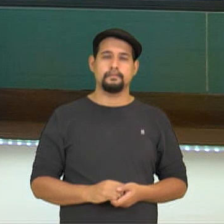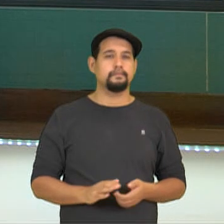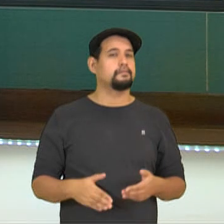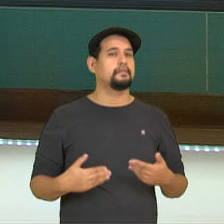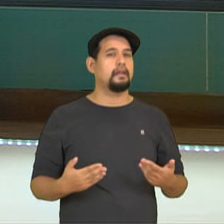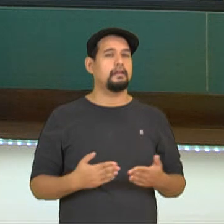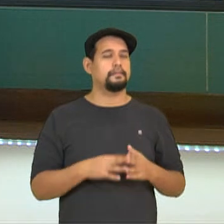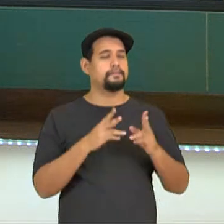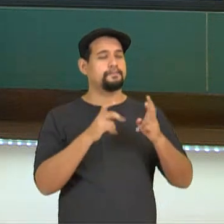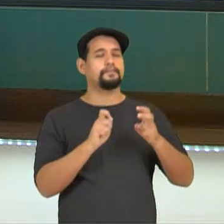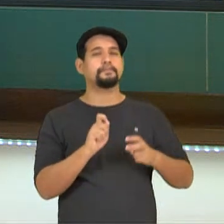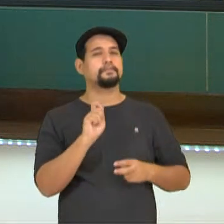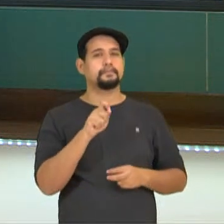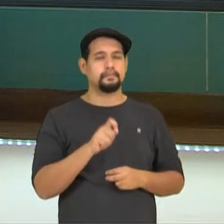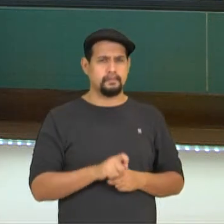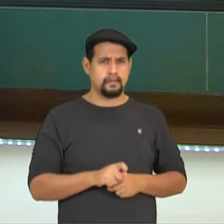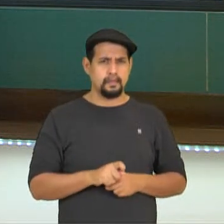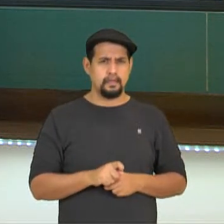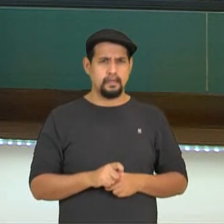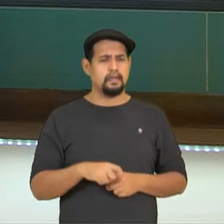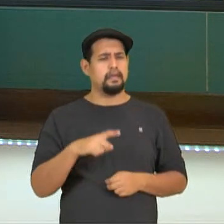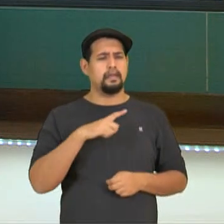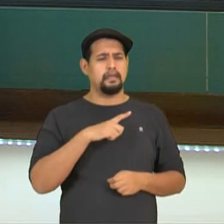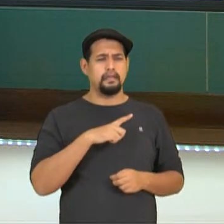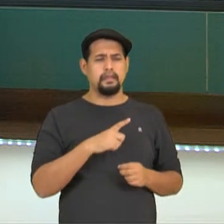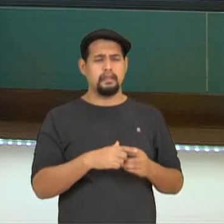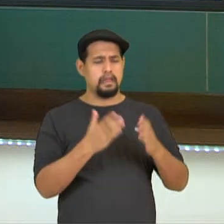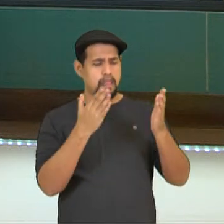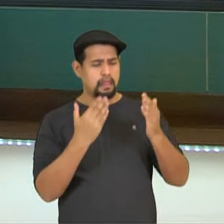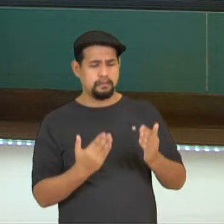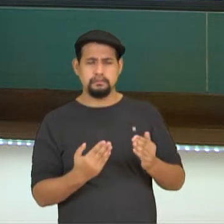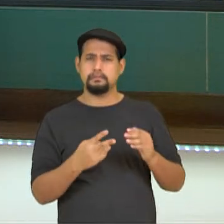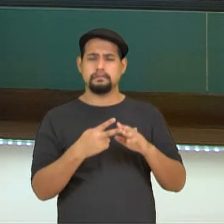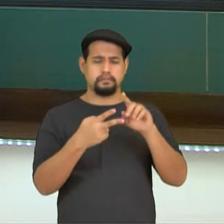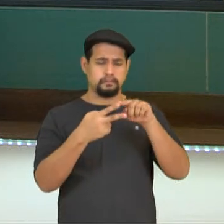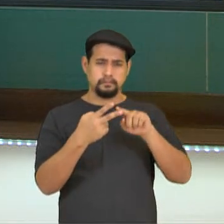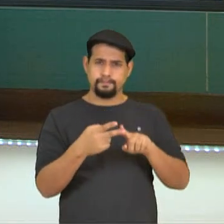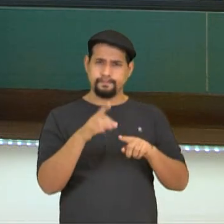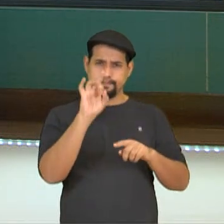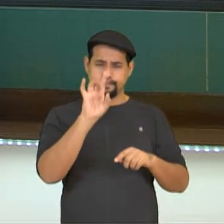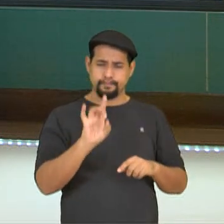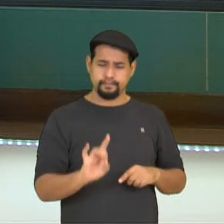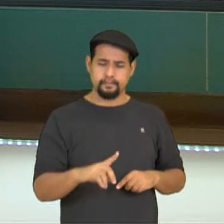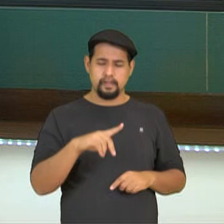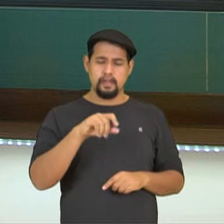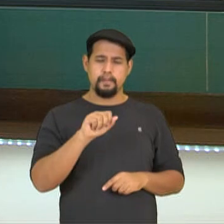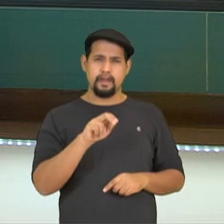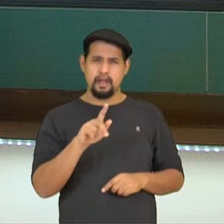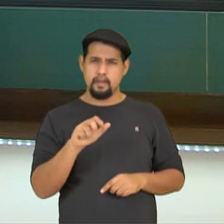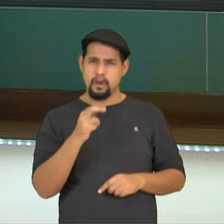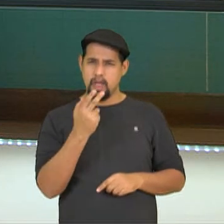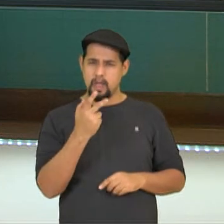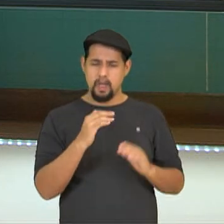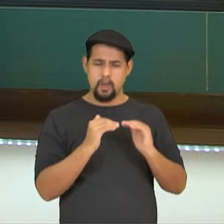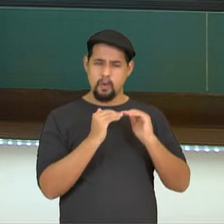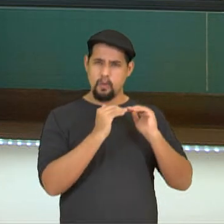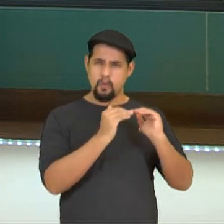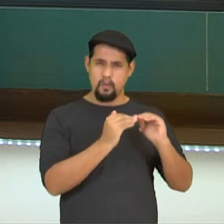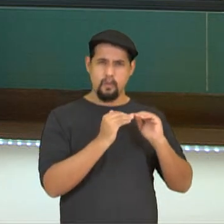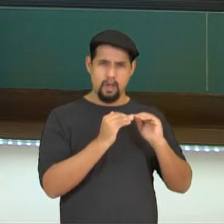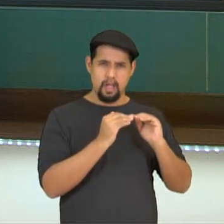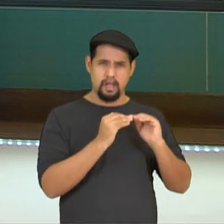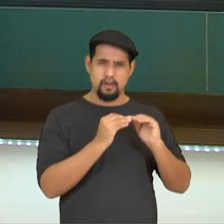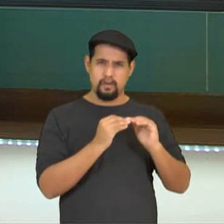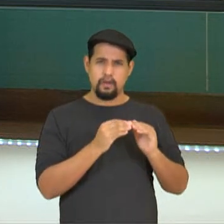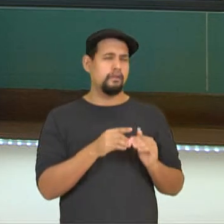E aí, o que você percebeu? Né? Será que as abscissas e as ordenadas dos dois pontos em cada parábola eles são simétricos em relação ao eixo x?